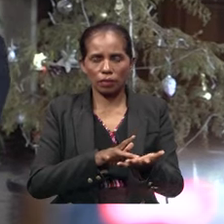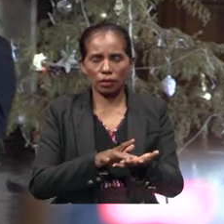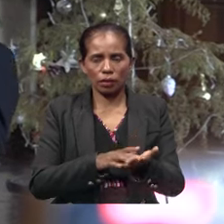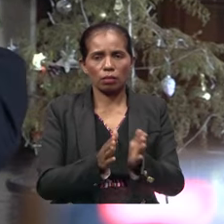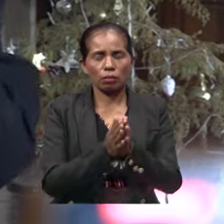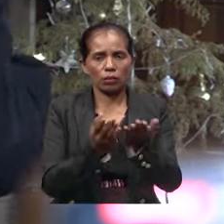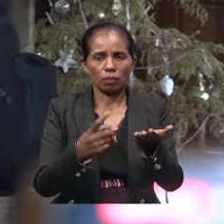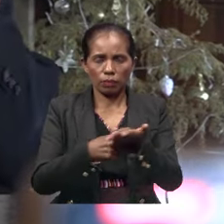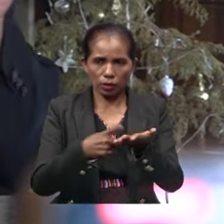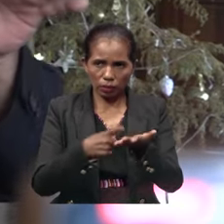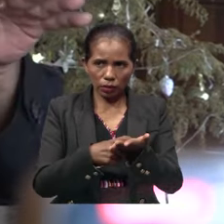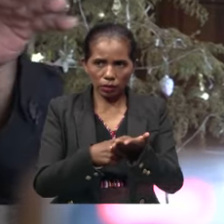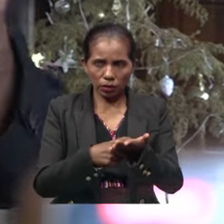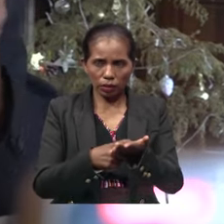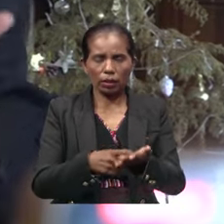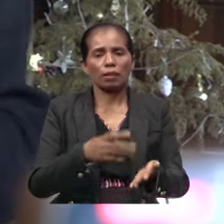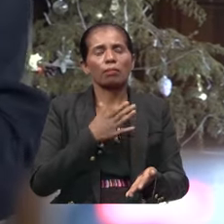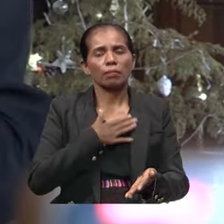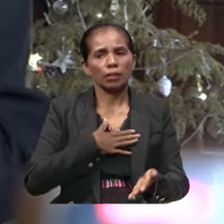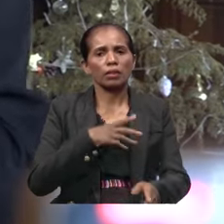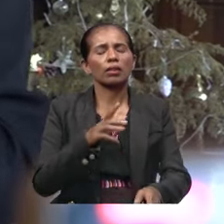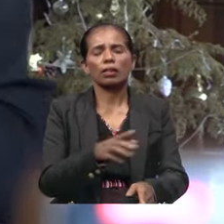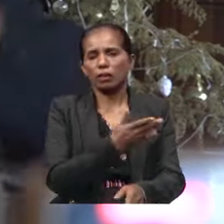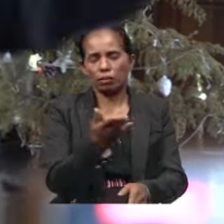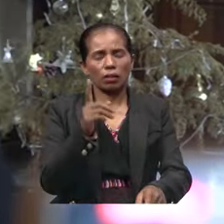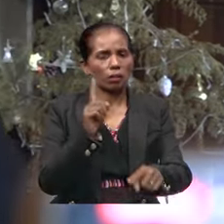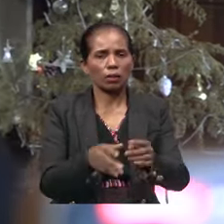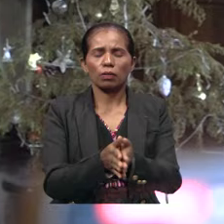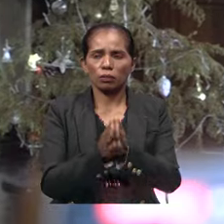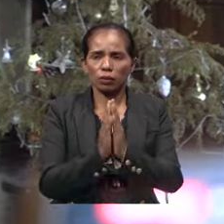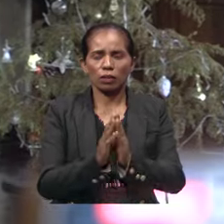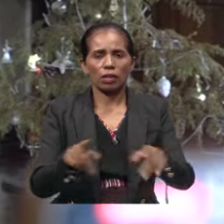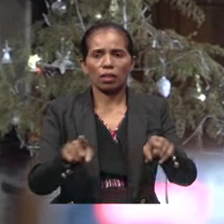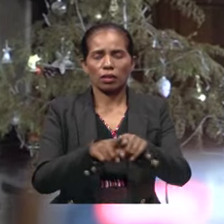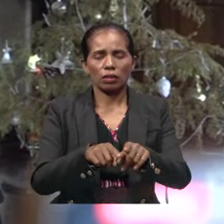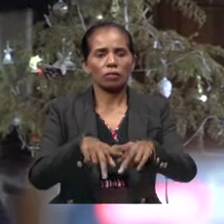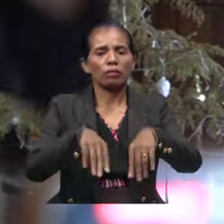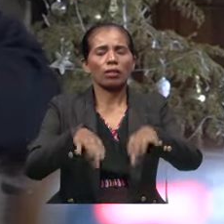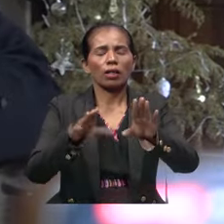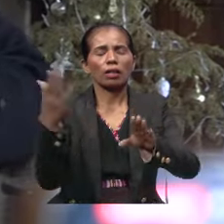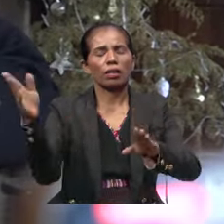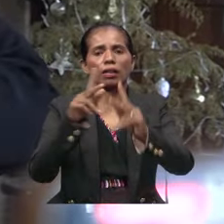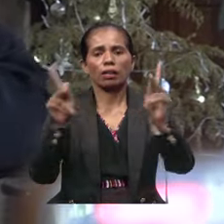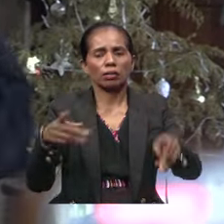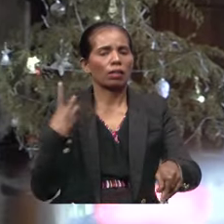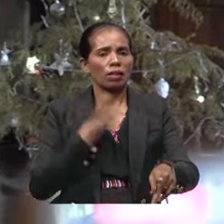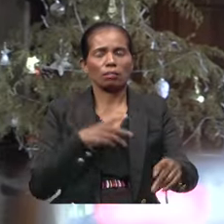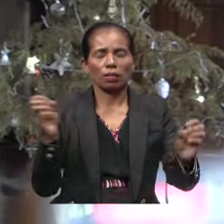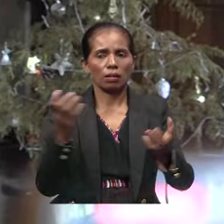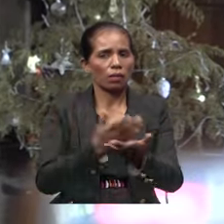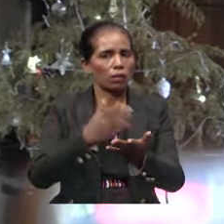passaporte, favor, ide, e me lembro russo nessa botida e a hela loja na bar, me lava sossa.